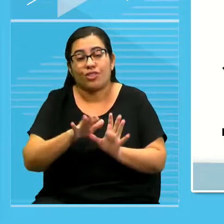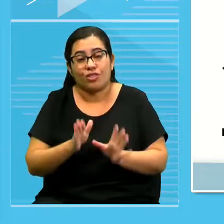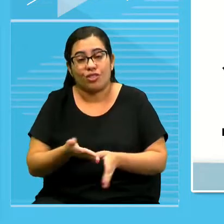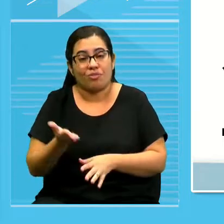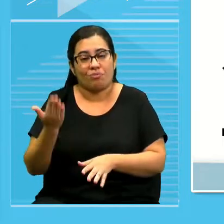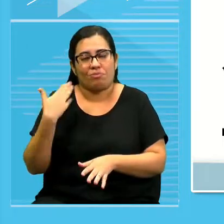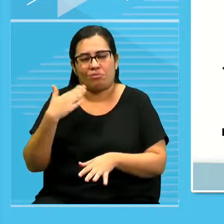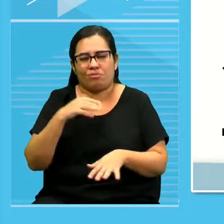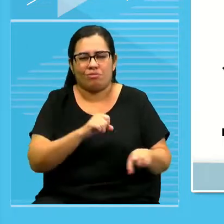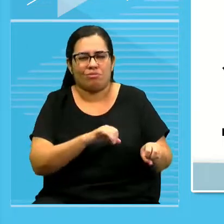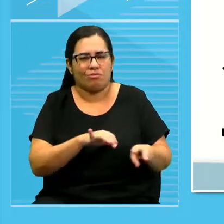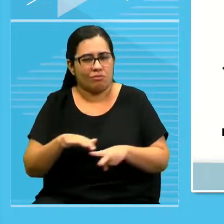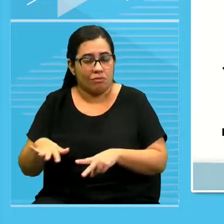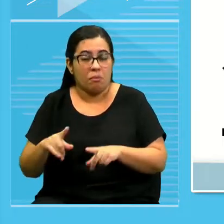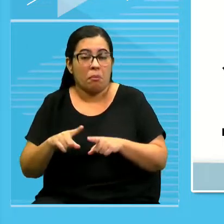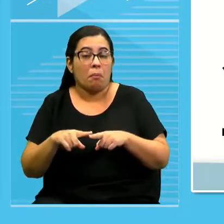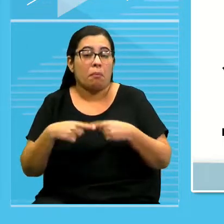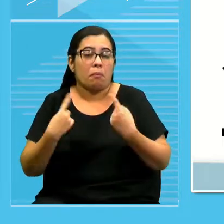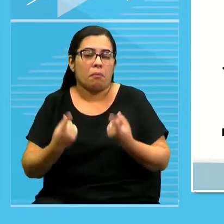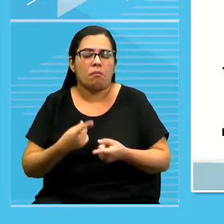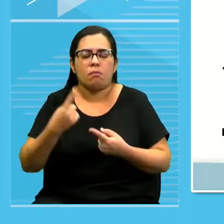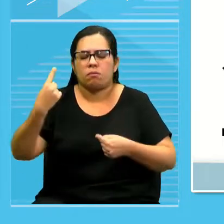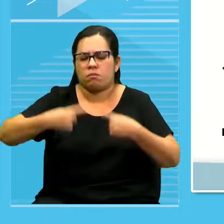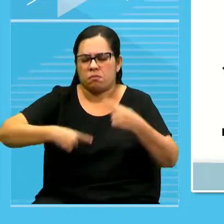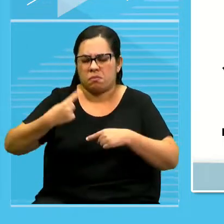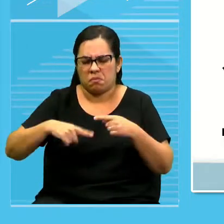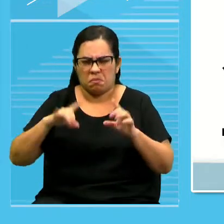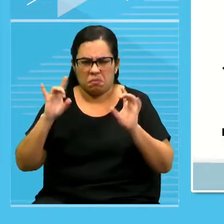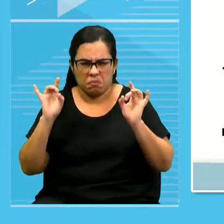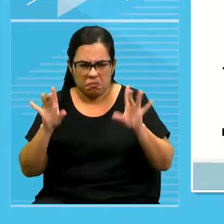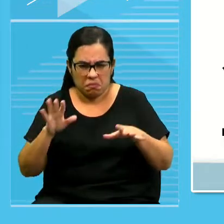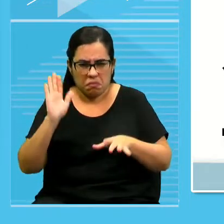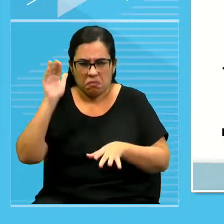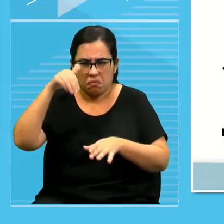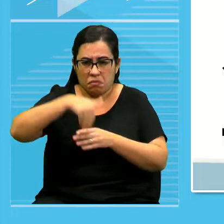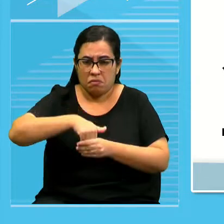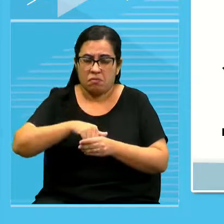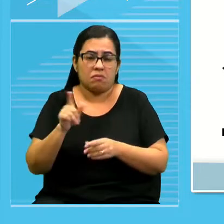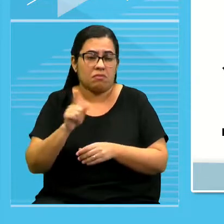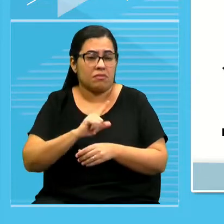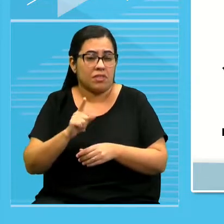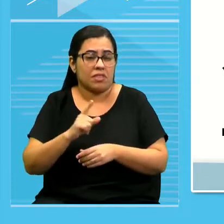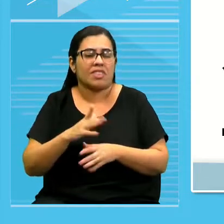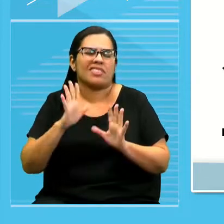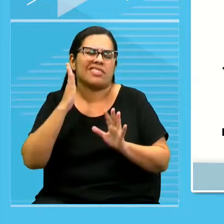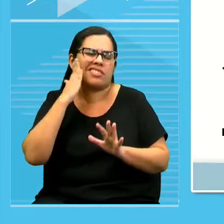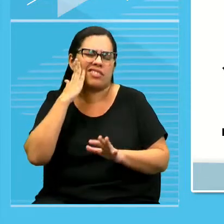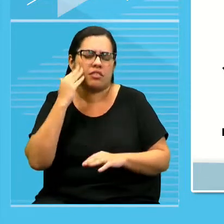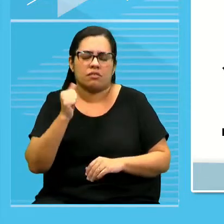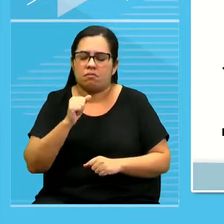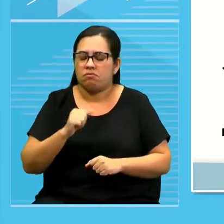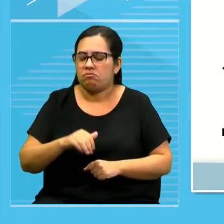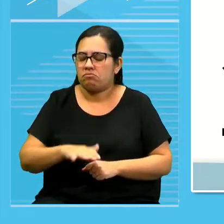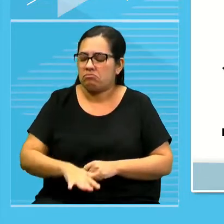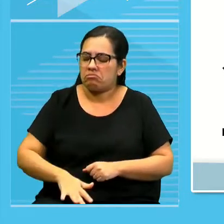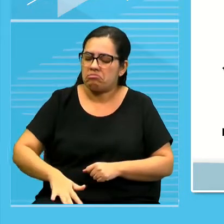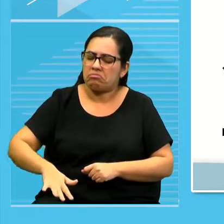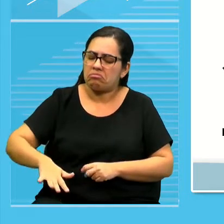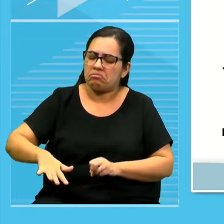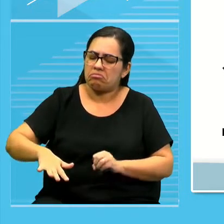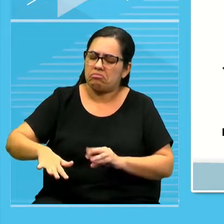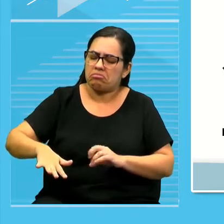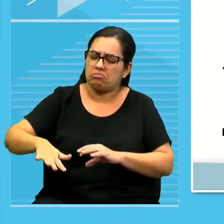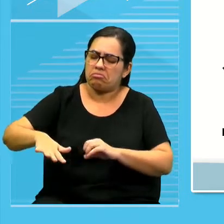a política ela vai muito além de um processo eleitoral é geralmente desde criança né a gente